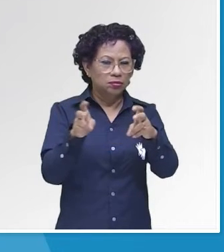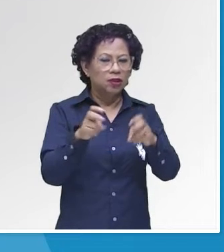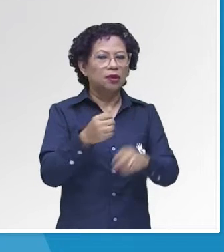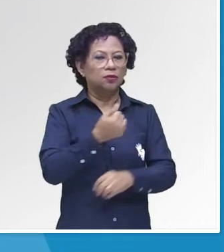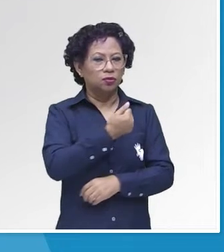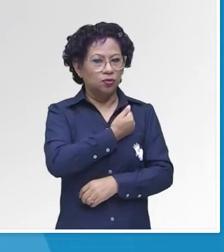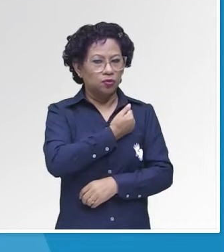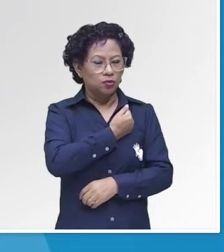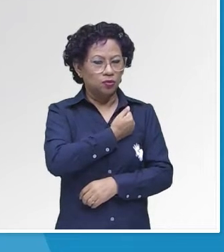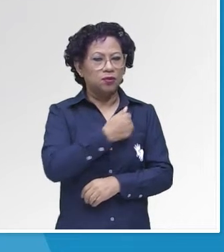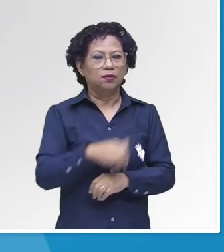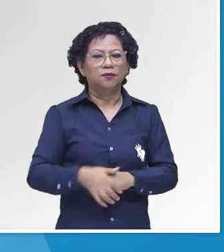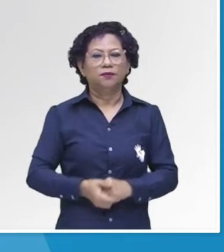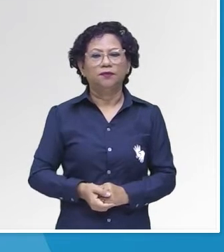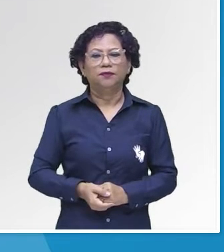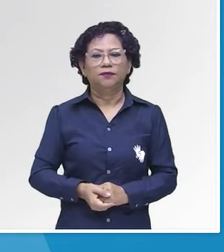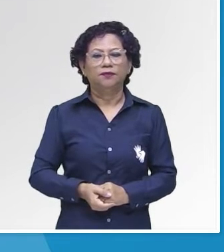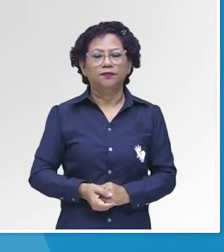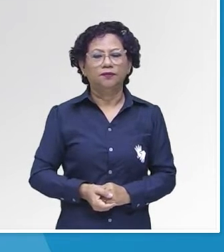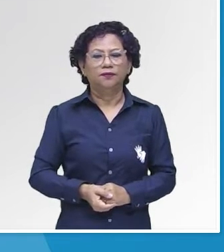números observados.